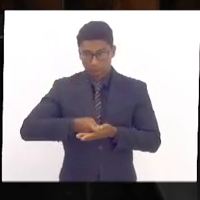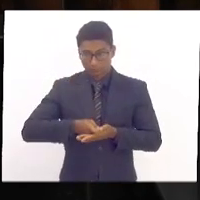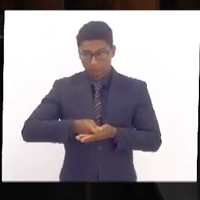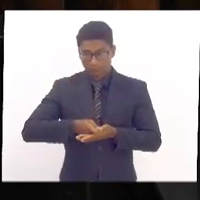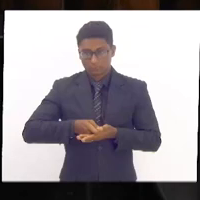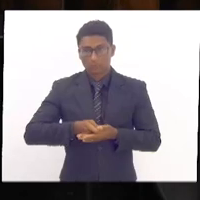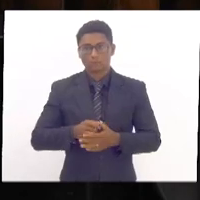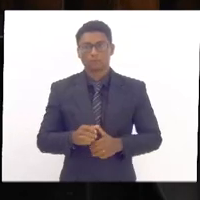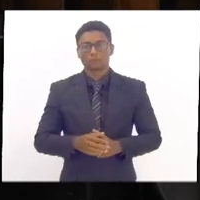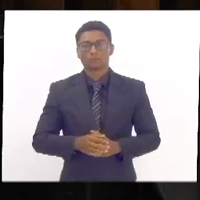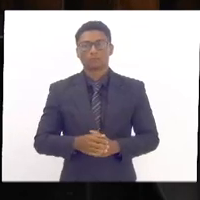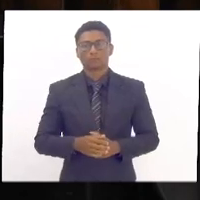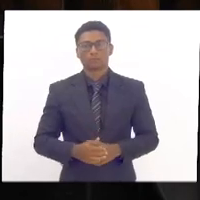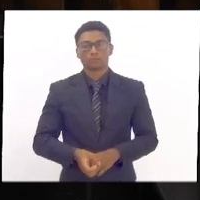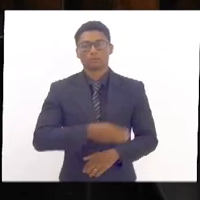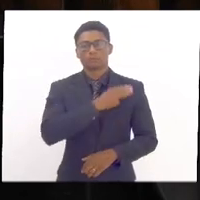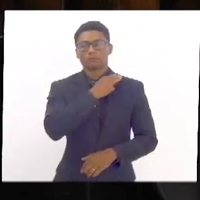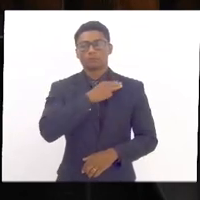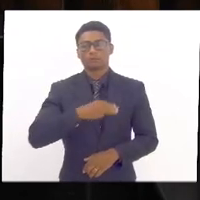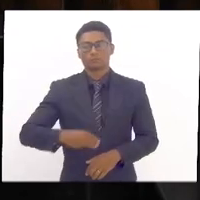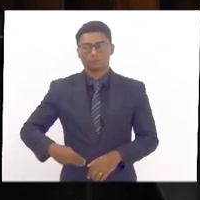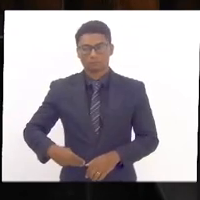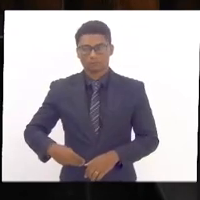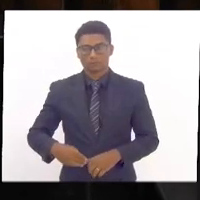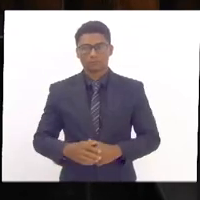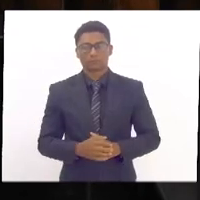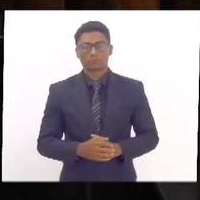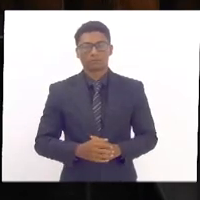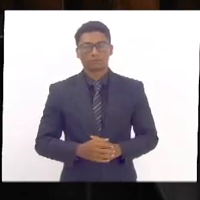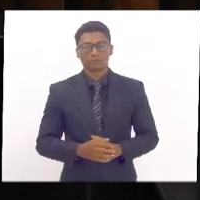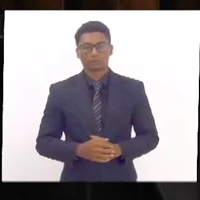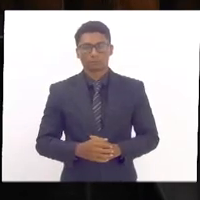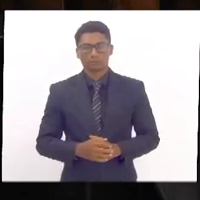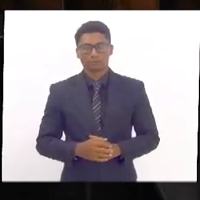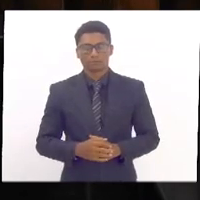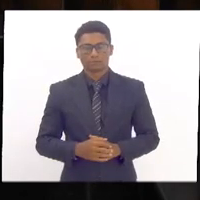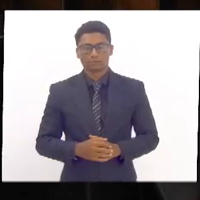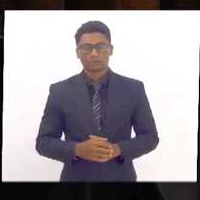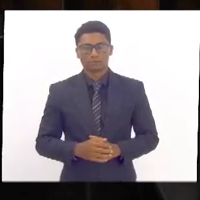o ministro Barroso, estou chegando lá,